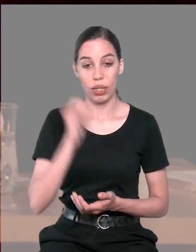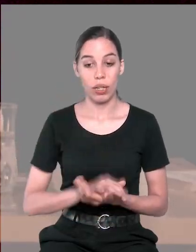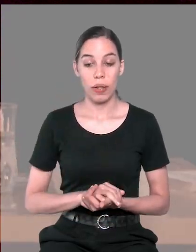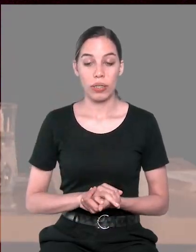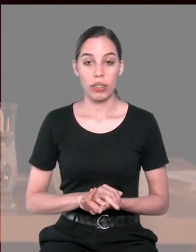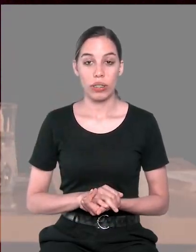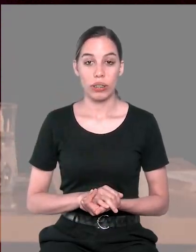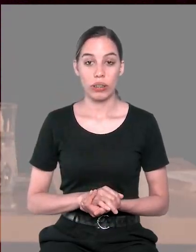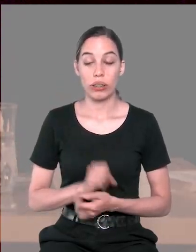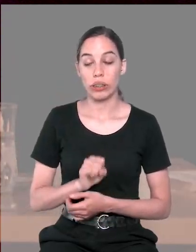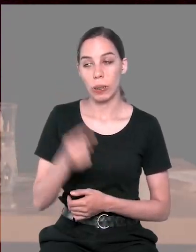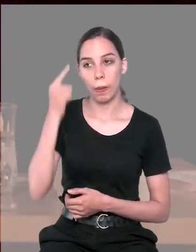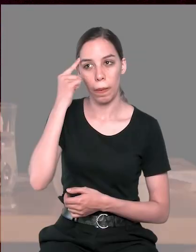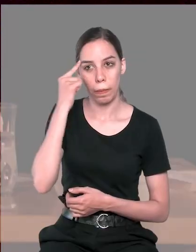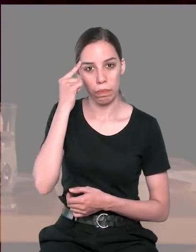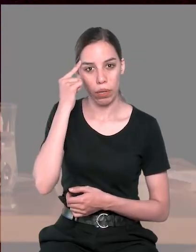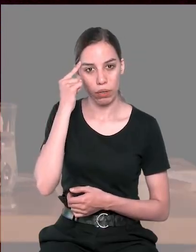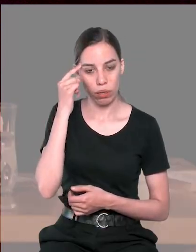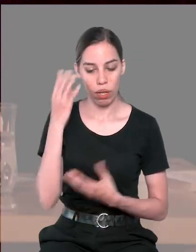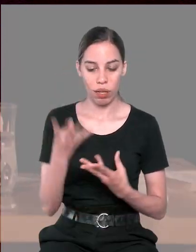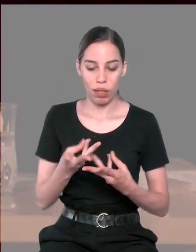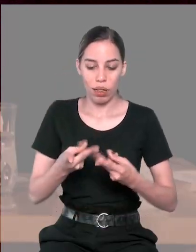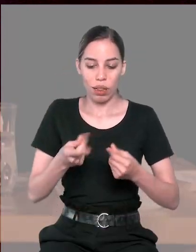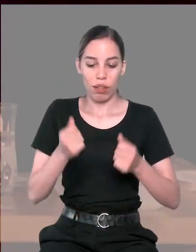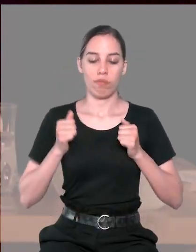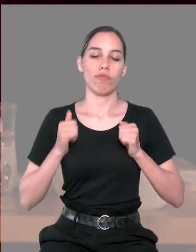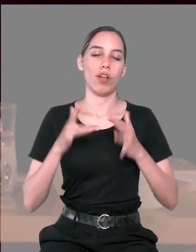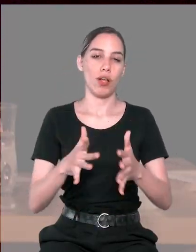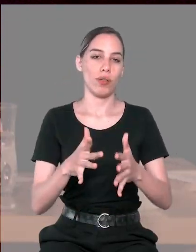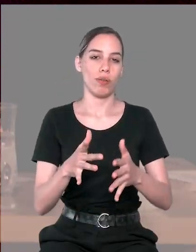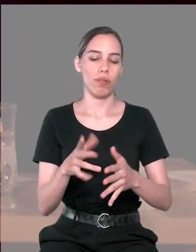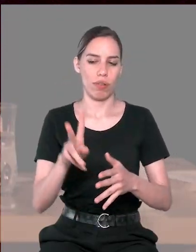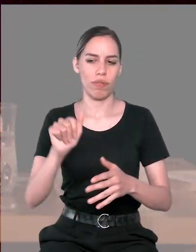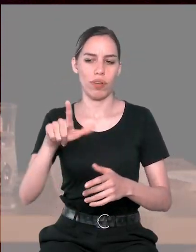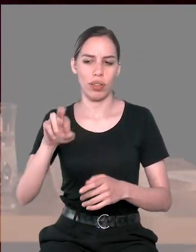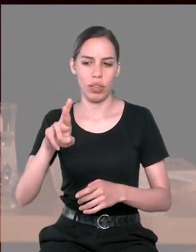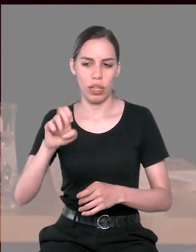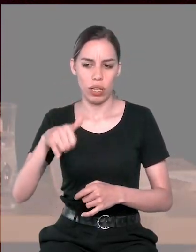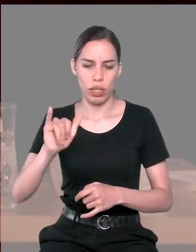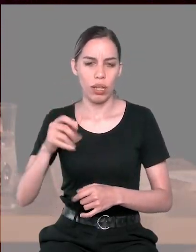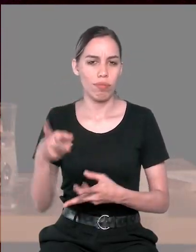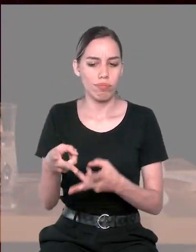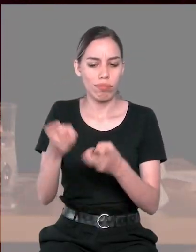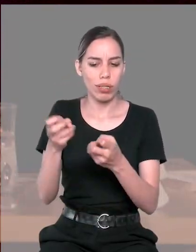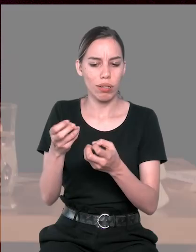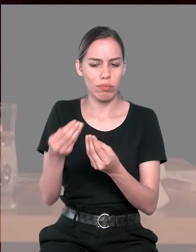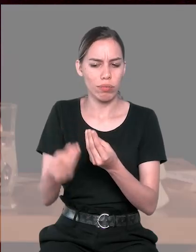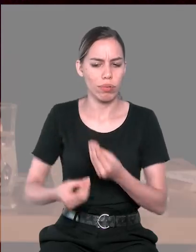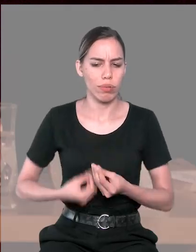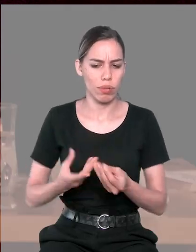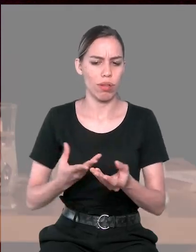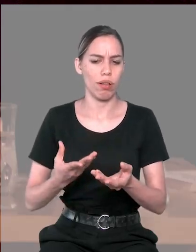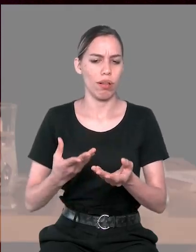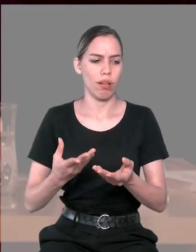Mas ao pensar a sensibilidade como um ato, Valéry percebe que aquilo que parece dado como uma